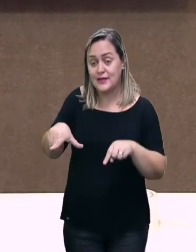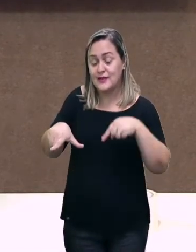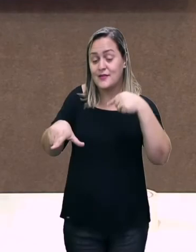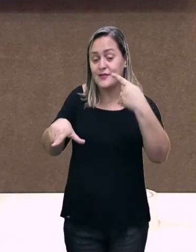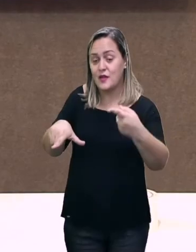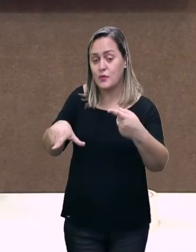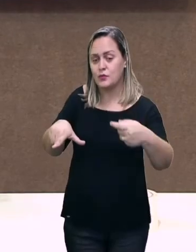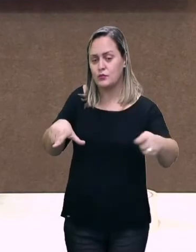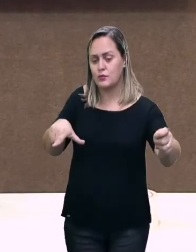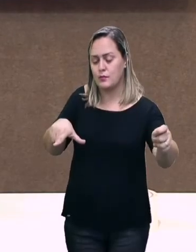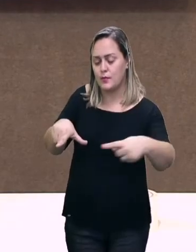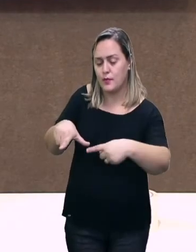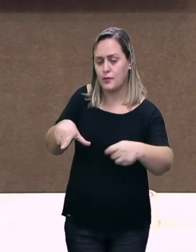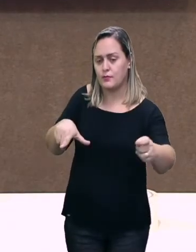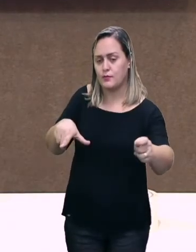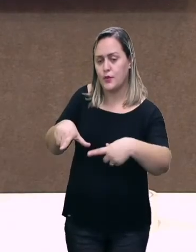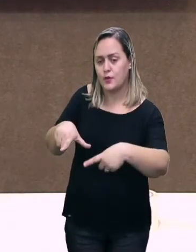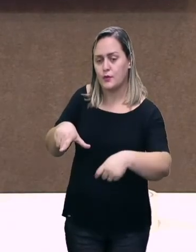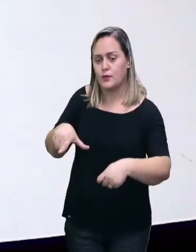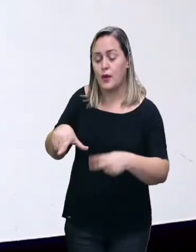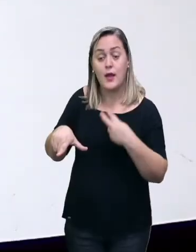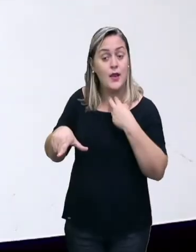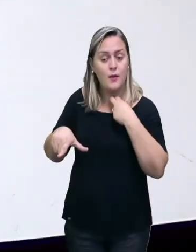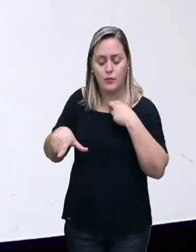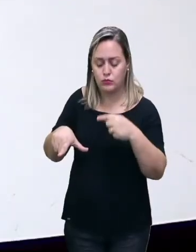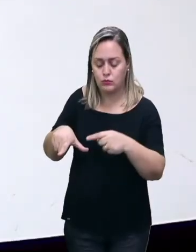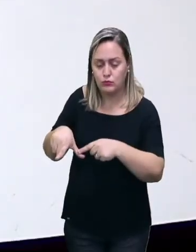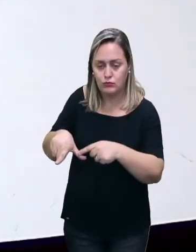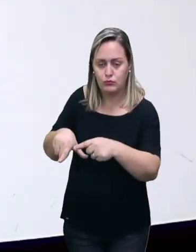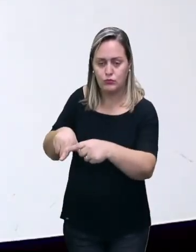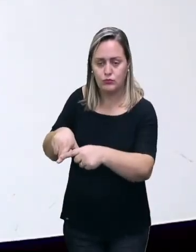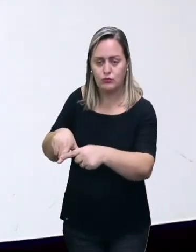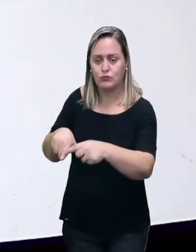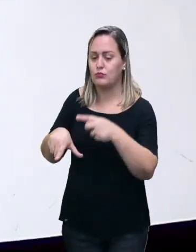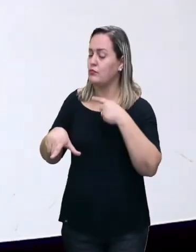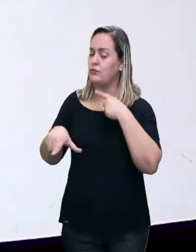na verdade, né? Então, vamos lá. Vou pegar essa aqui.